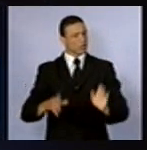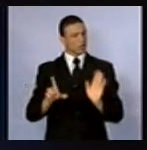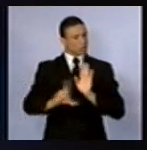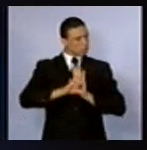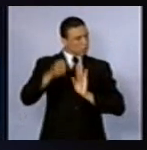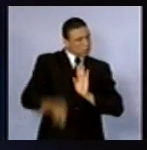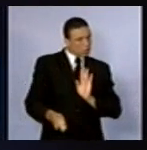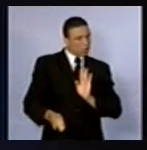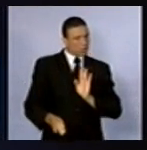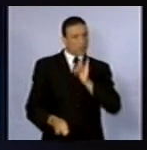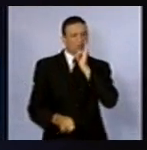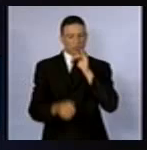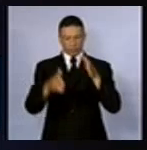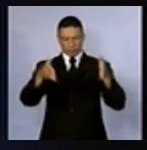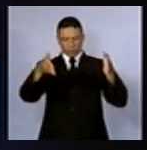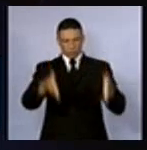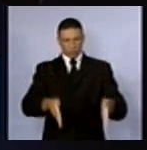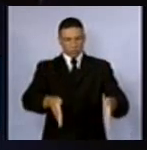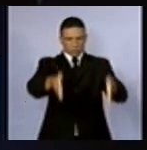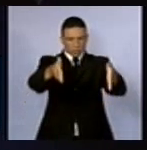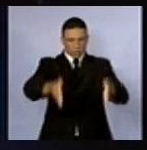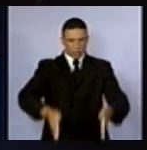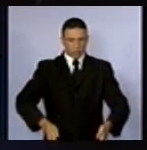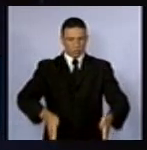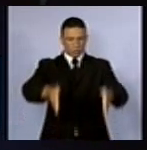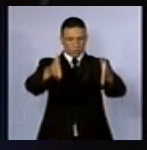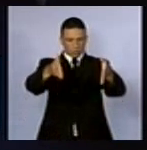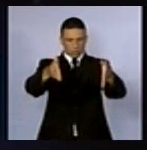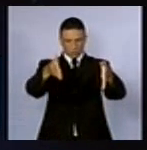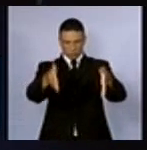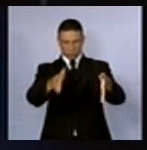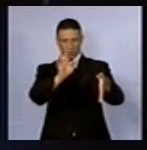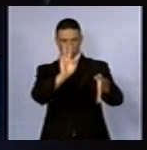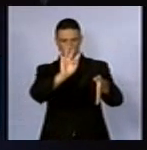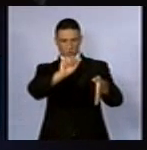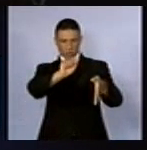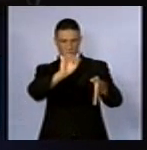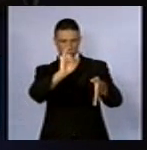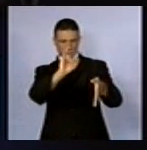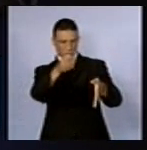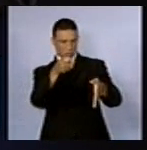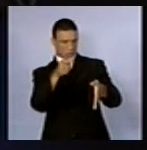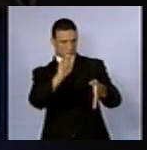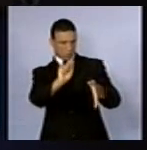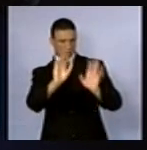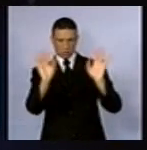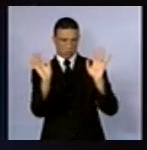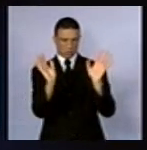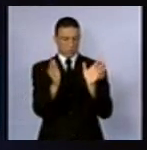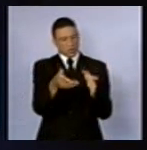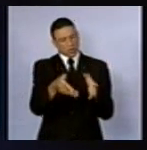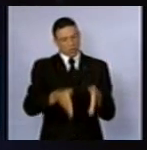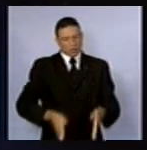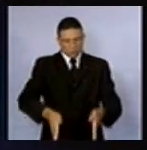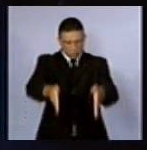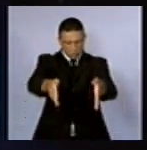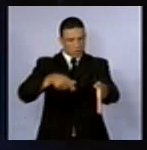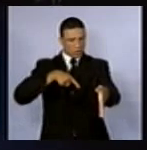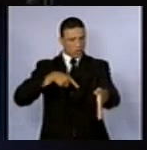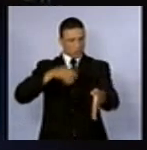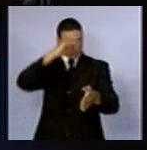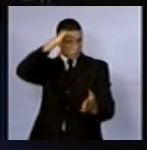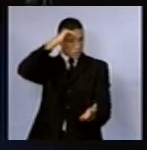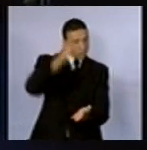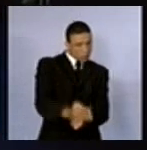construída dentro de uma faixa a gente chama faixa de Servidão ou faixa de transmissão não importa o nome que se dê mas existe uma faixa